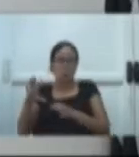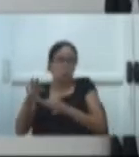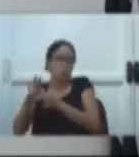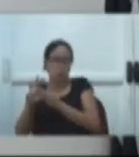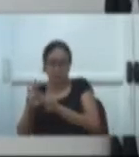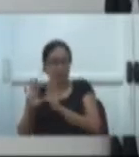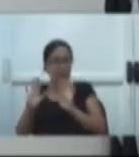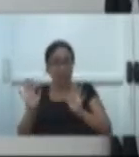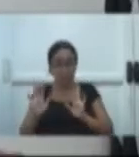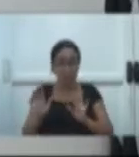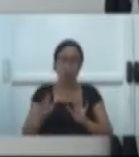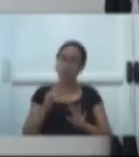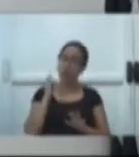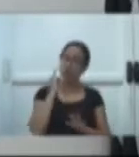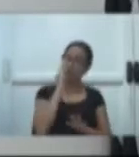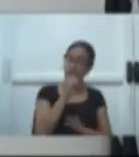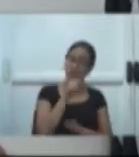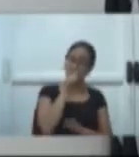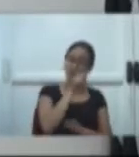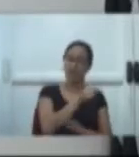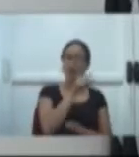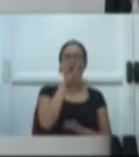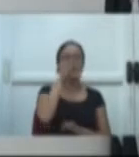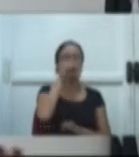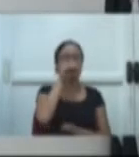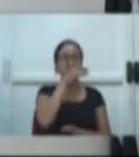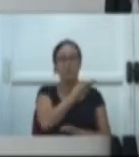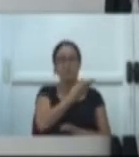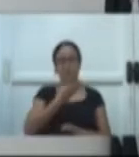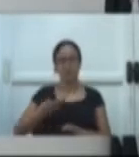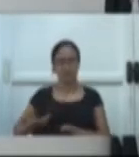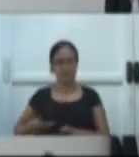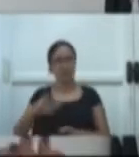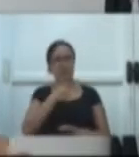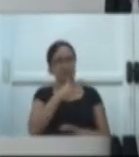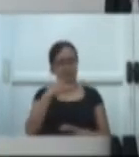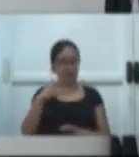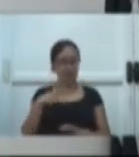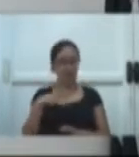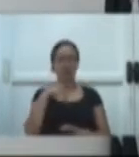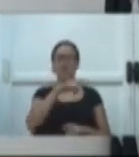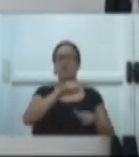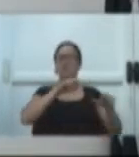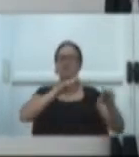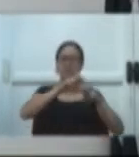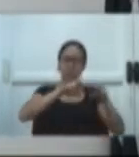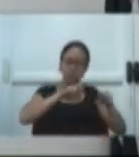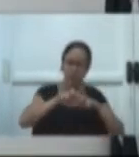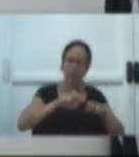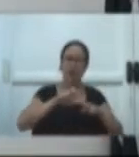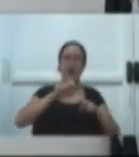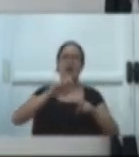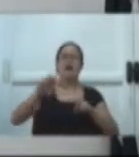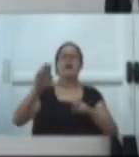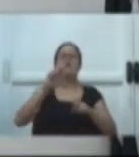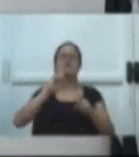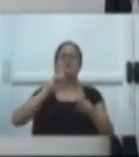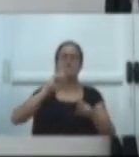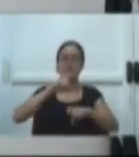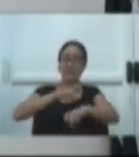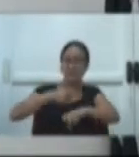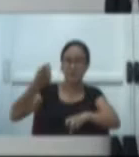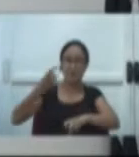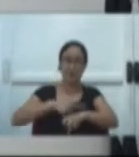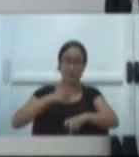lá dando o sangue, fazendo horas extras, dobrando o horário para atender a população de